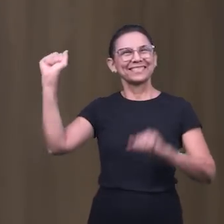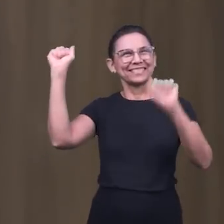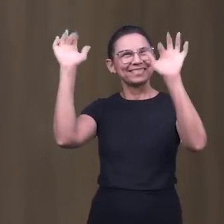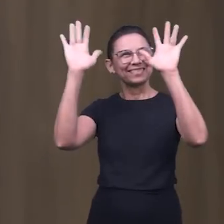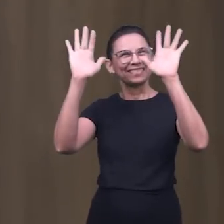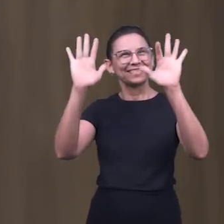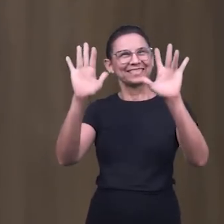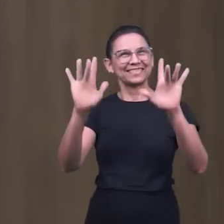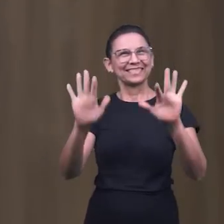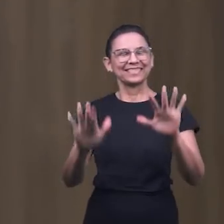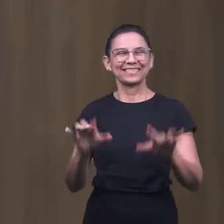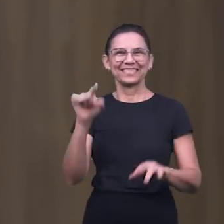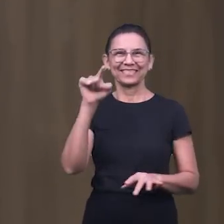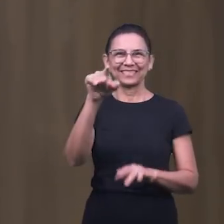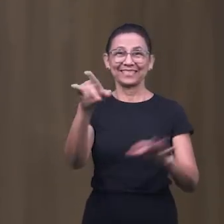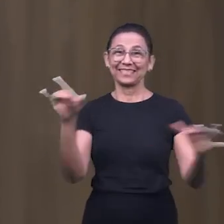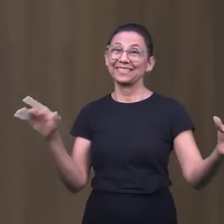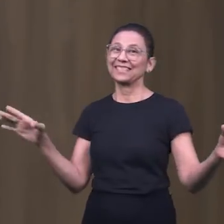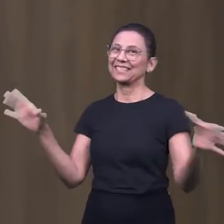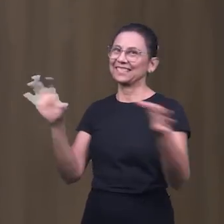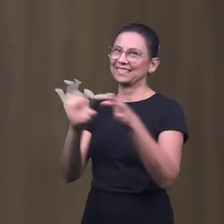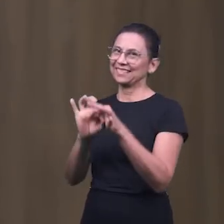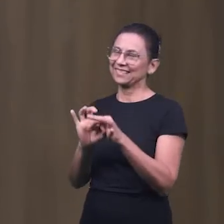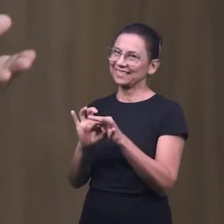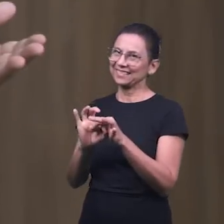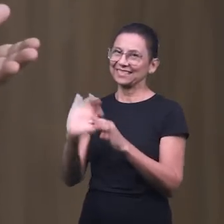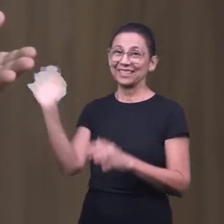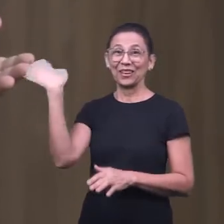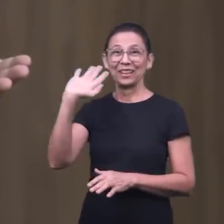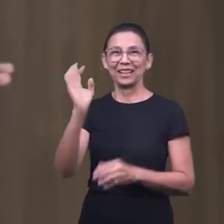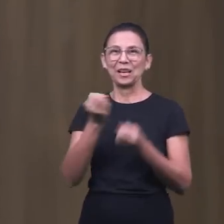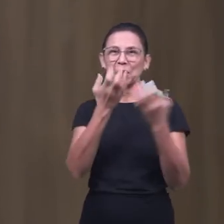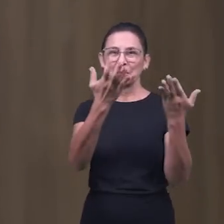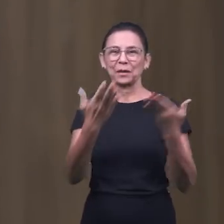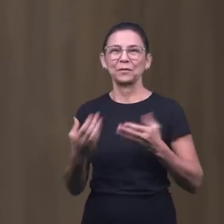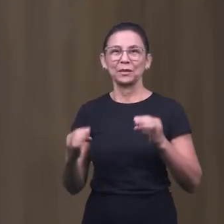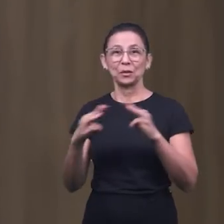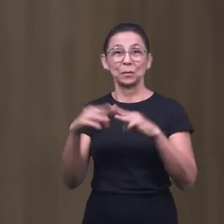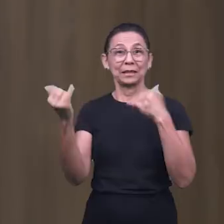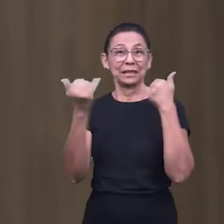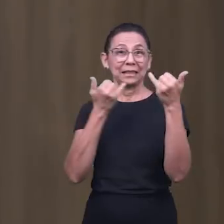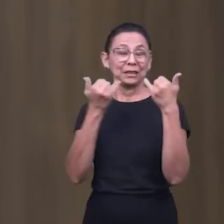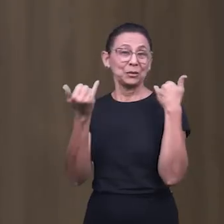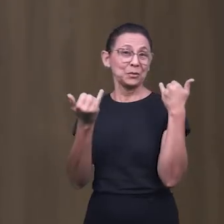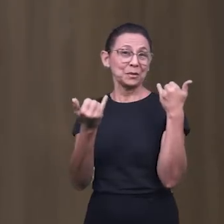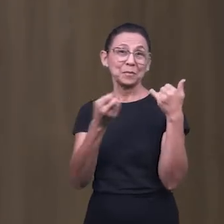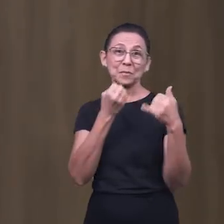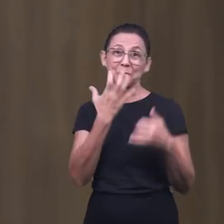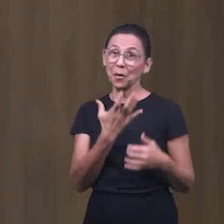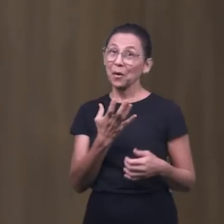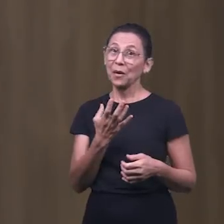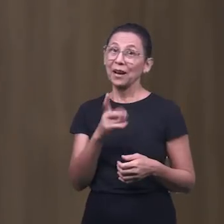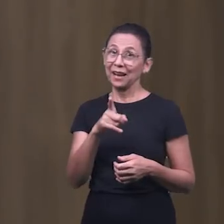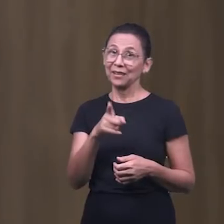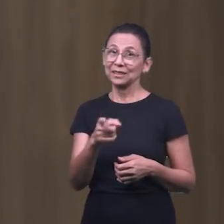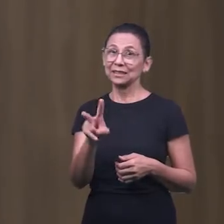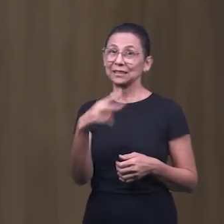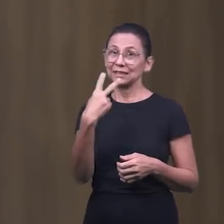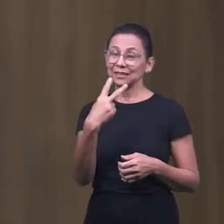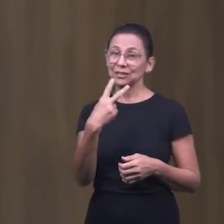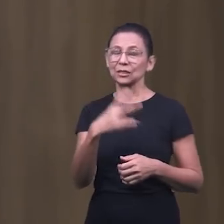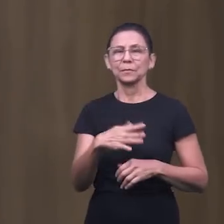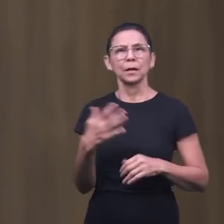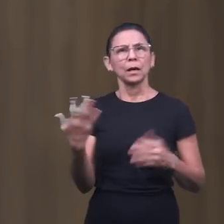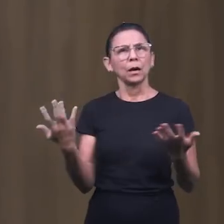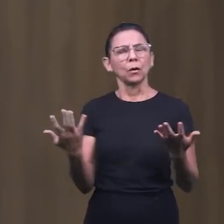Que bênção é ter você aqui com a gente. Olá, seja muito bem-vindo ao Maranhão News. Que bom ter você aqui,